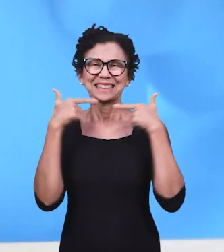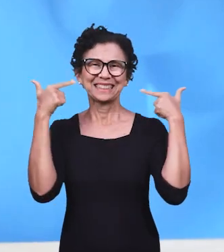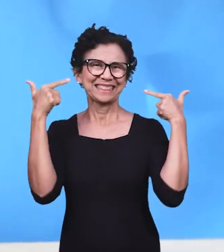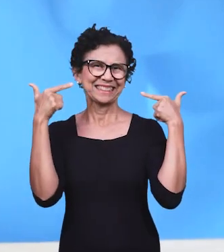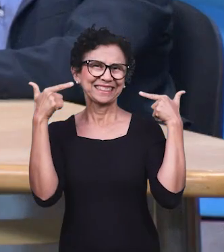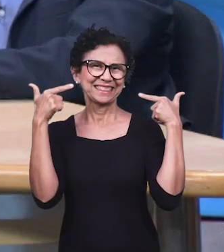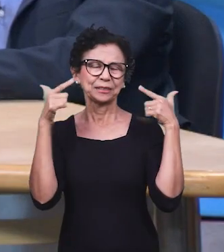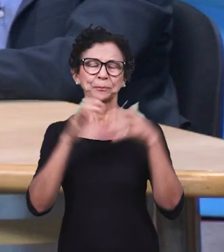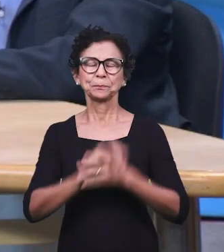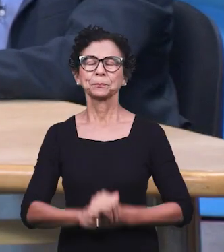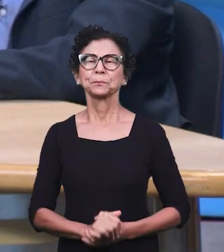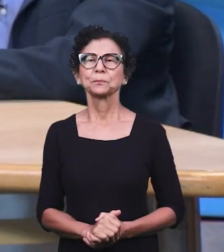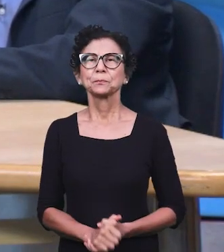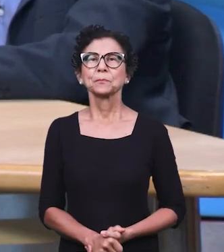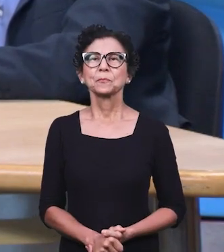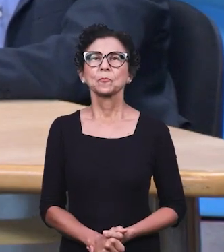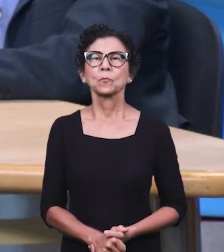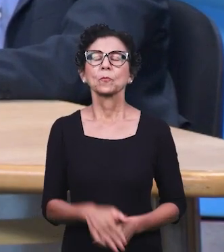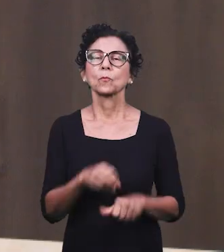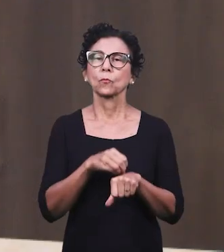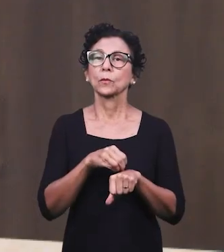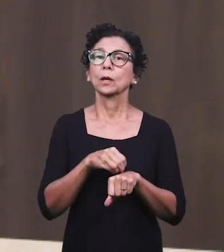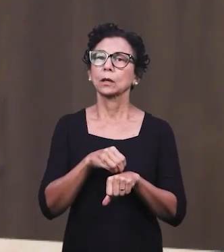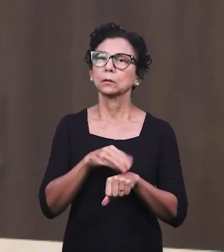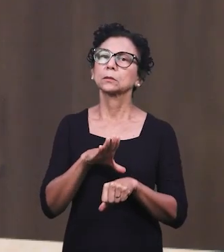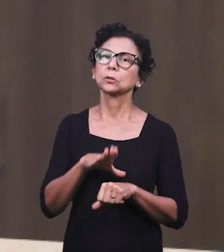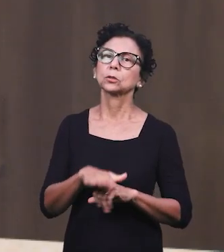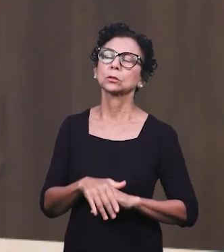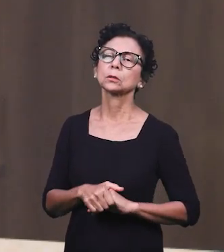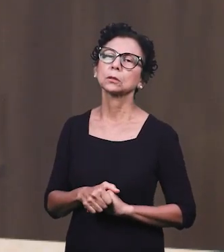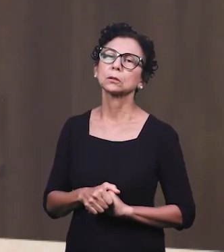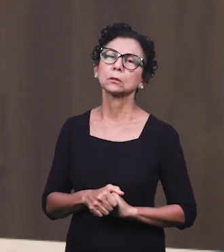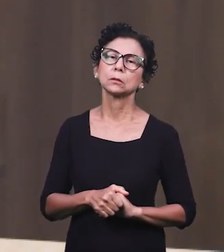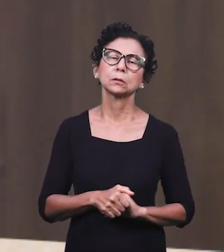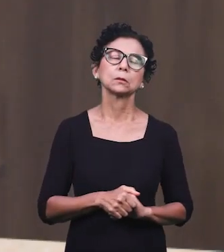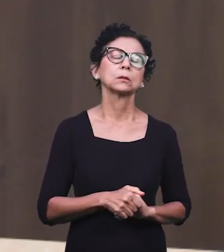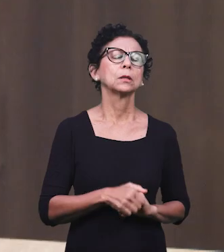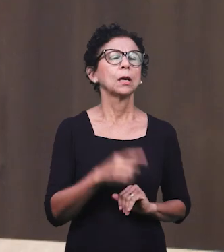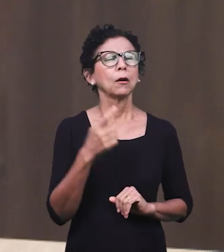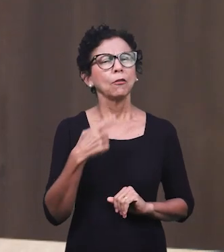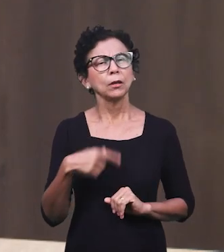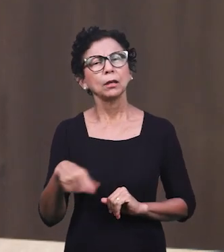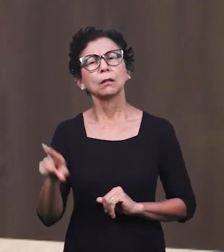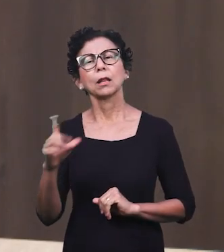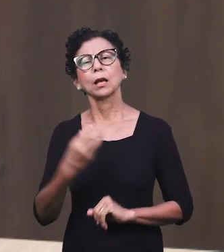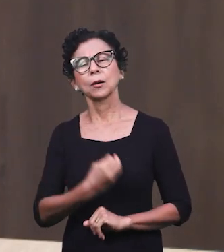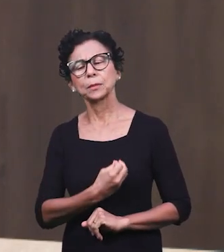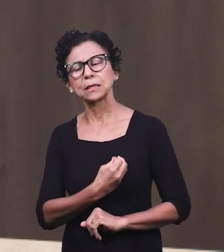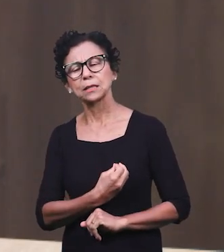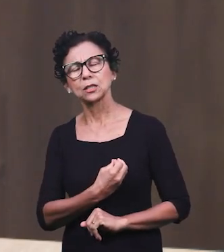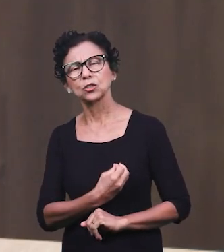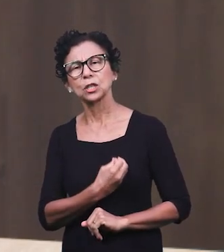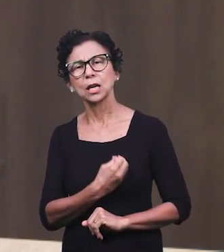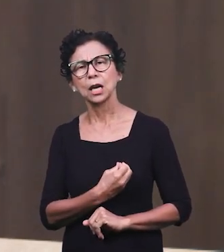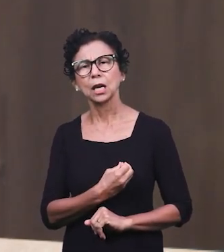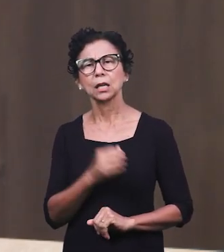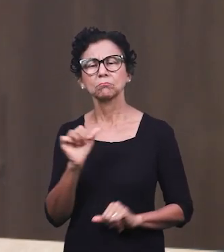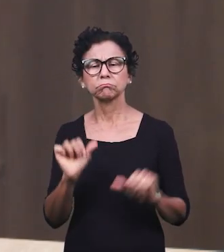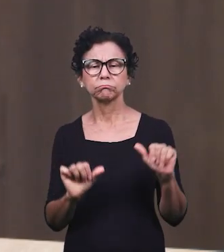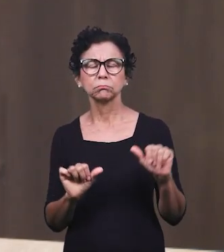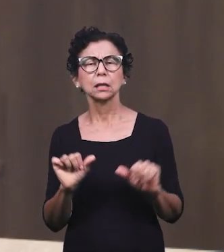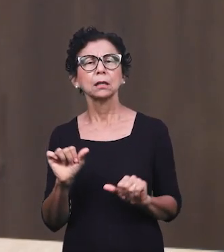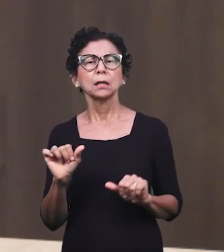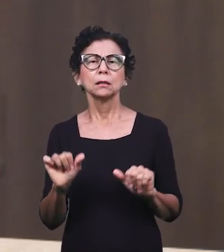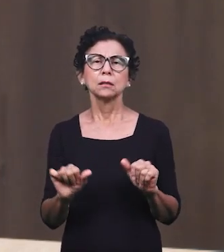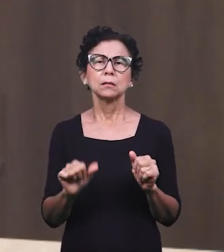sorriso. Obrigado. Olha, fica aí a dica. Realmente é comparecer ao dentista